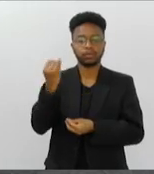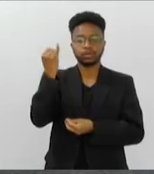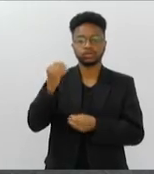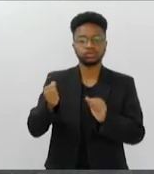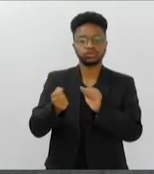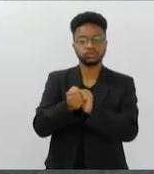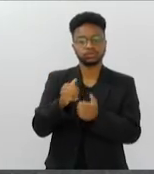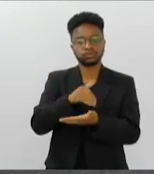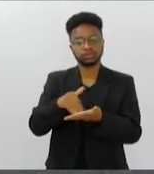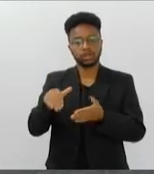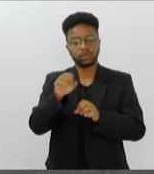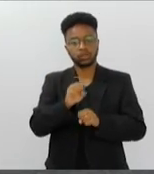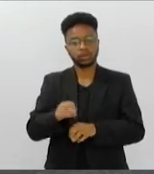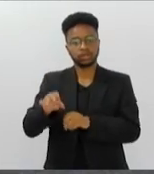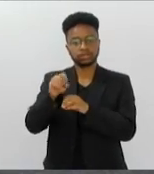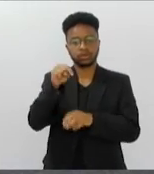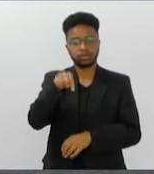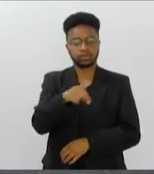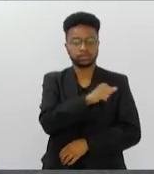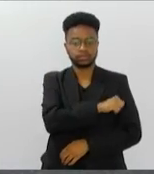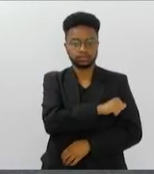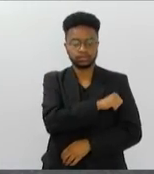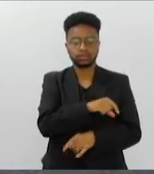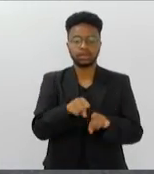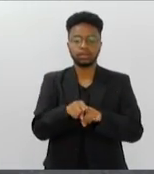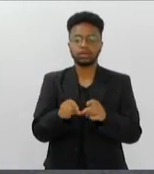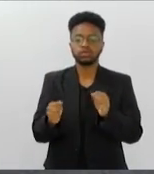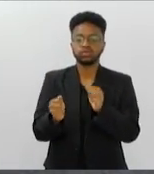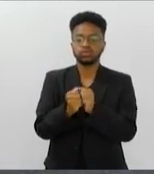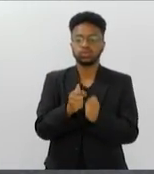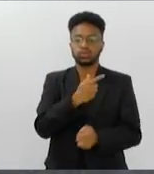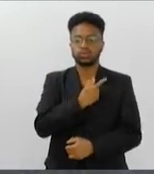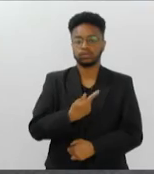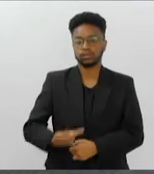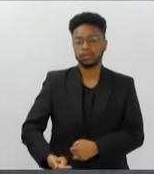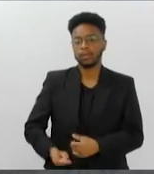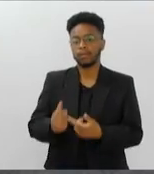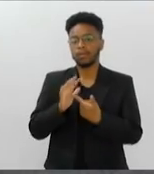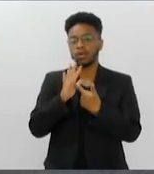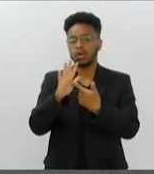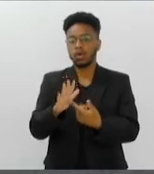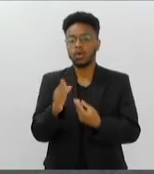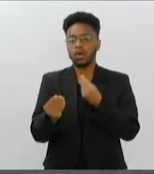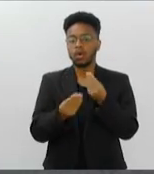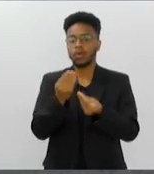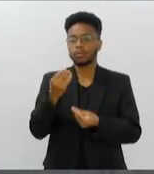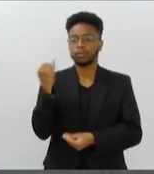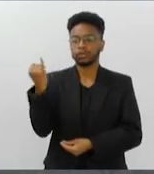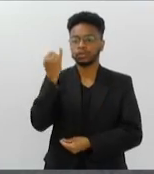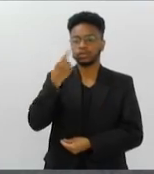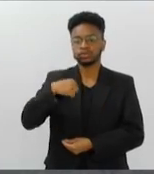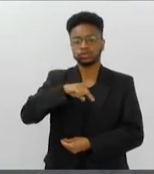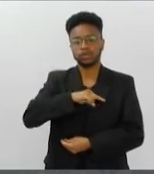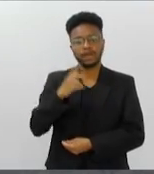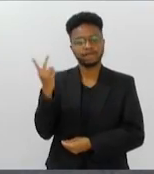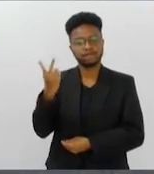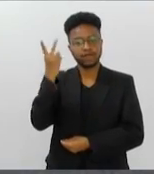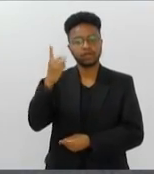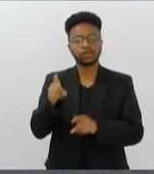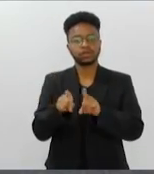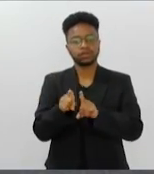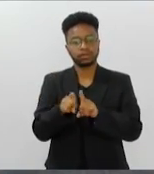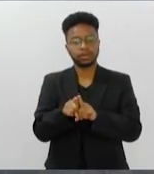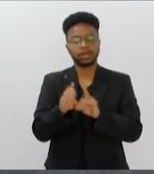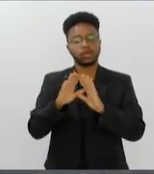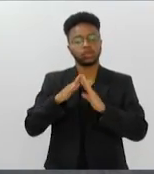de Educação do nosso estado, junto ao governo do estado, da importância da gente valorizar e reconhecer a educação